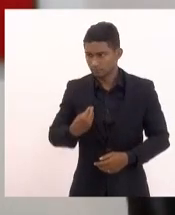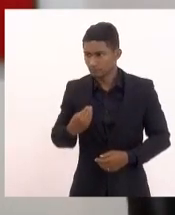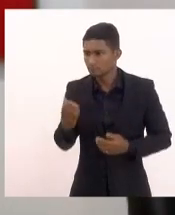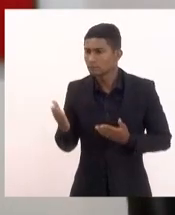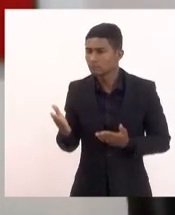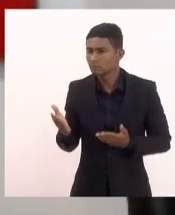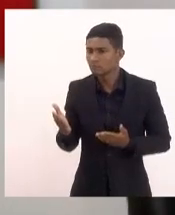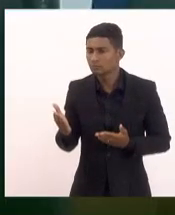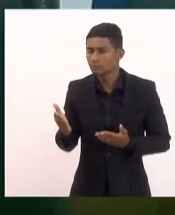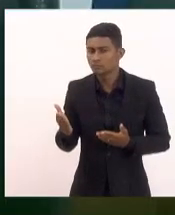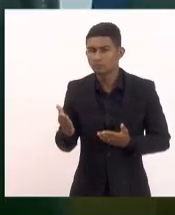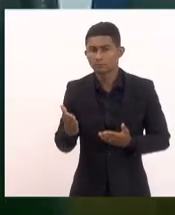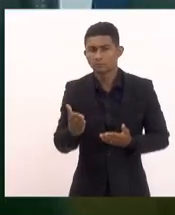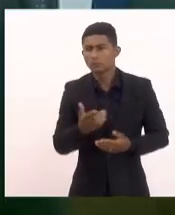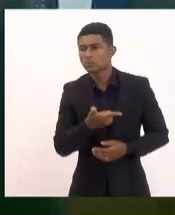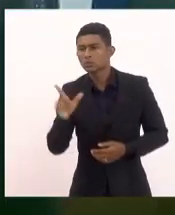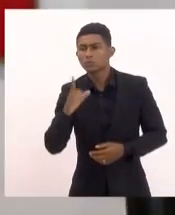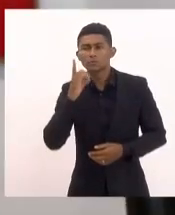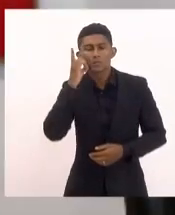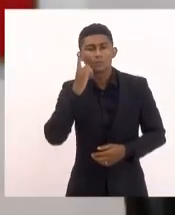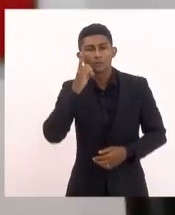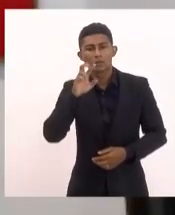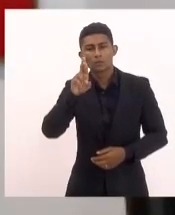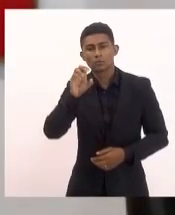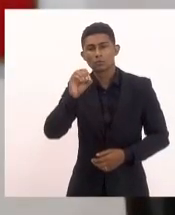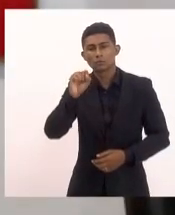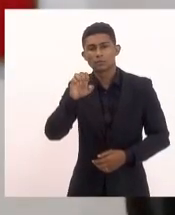Deputado Bruno Dauaire. Deputado Rosenberg Reis.